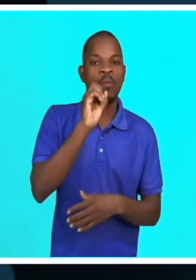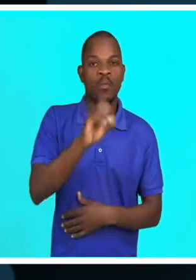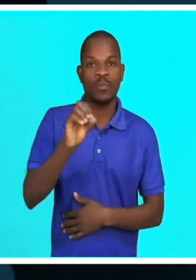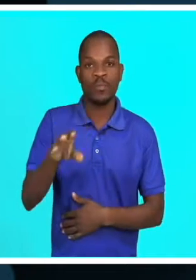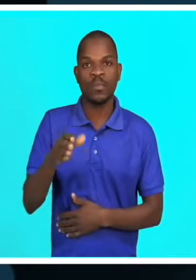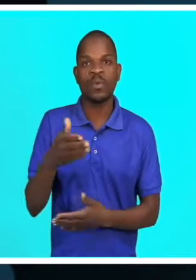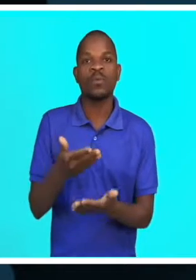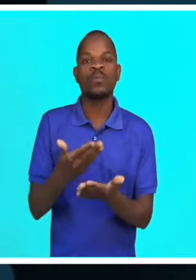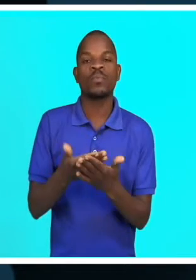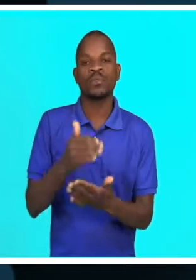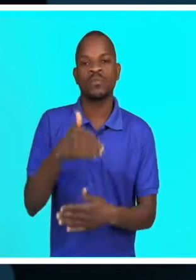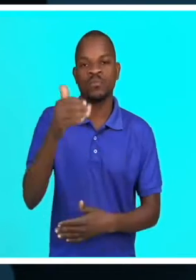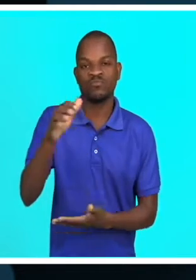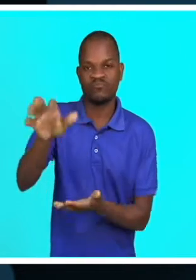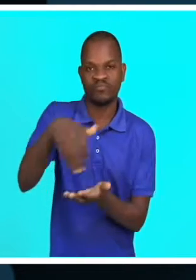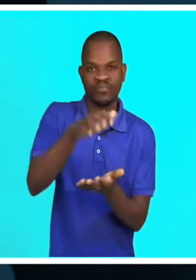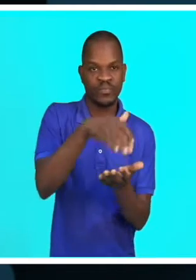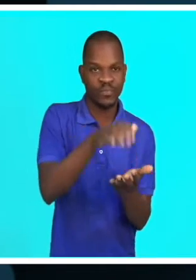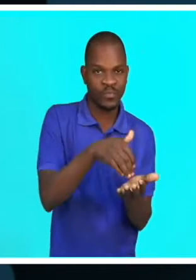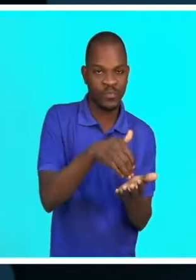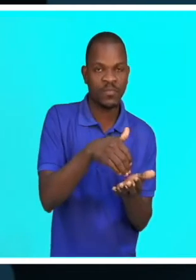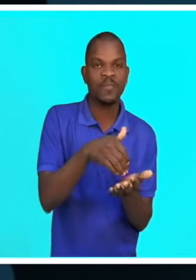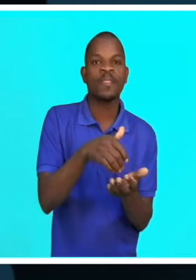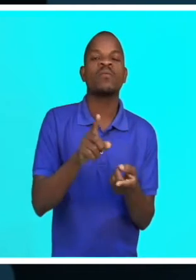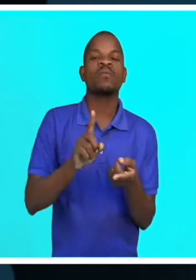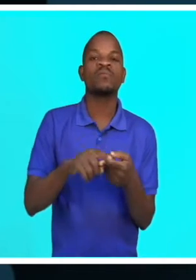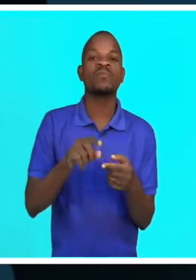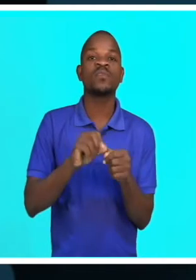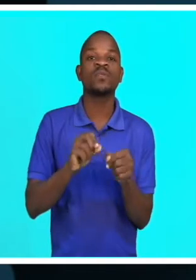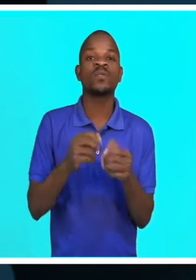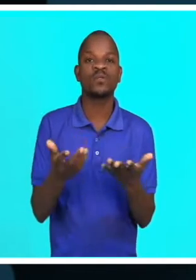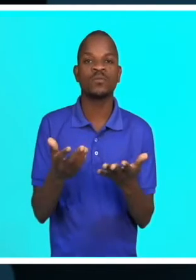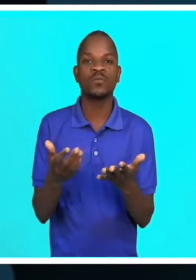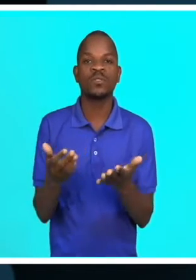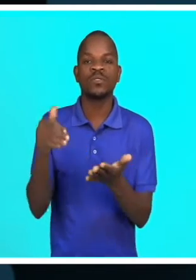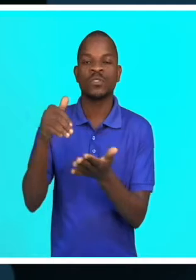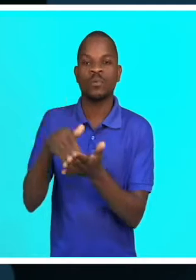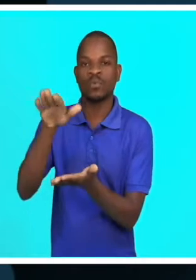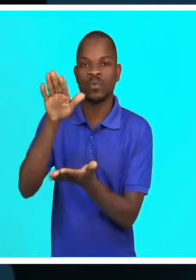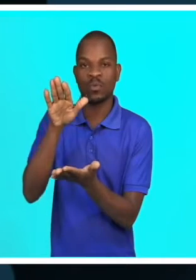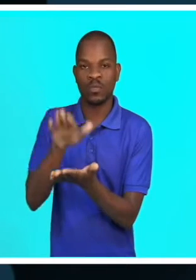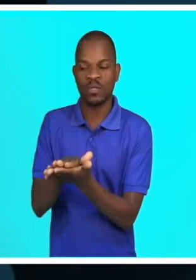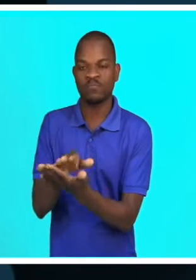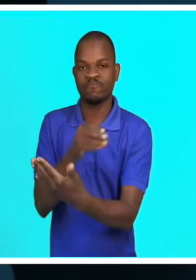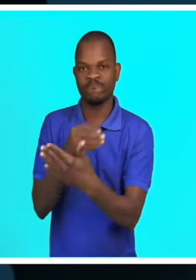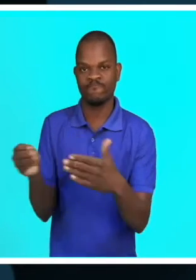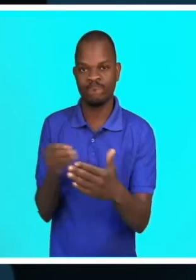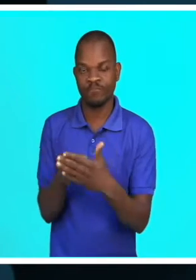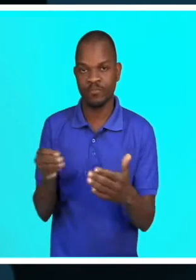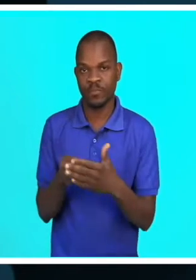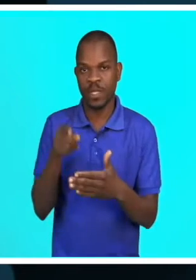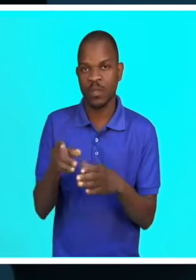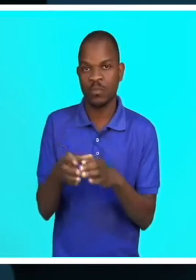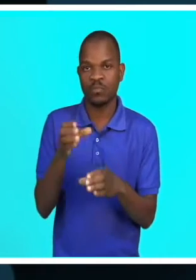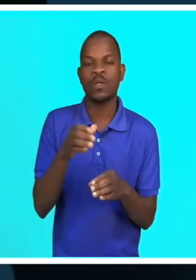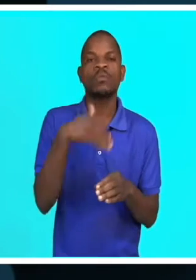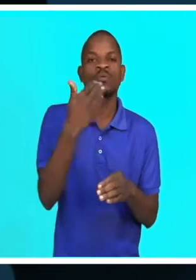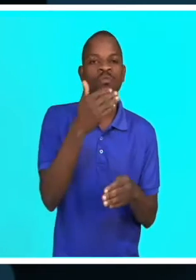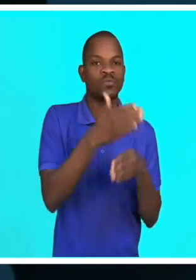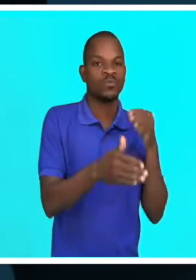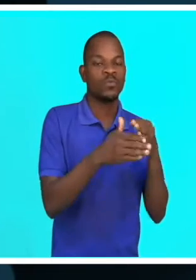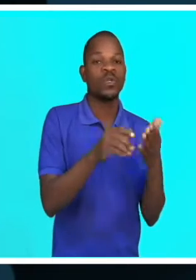às garrafas PET que são depositadas aqui, porque depois de recolhido este material pelas catadoras, nós vamos às suas instalações